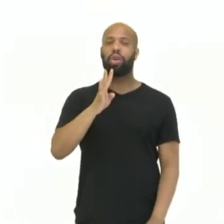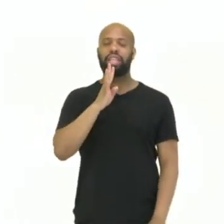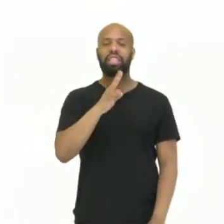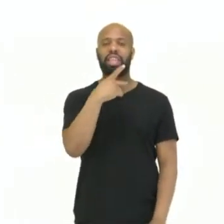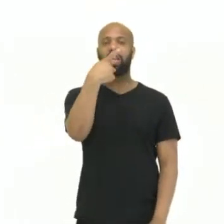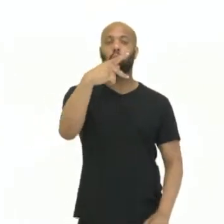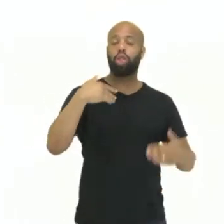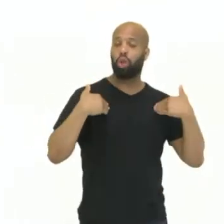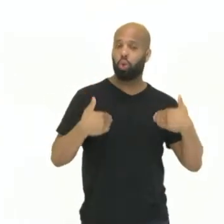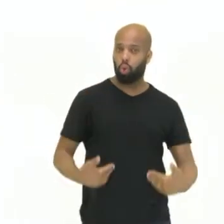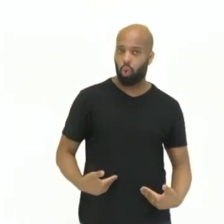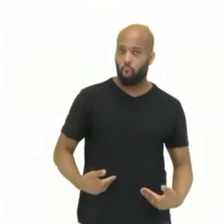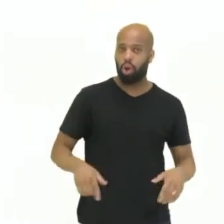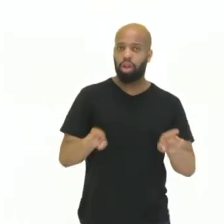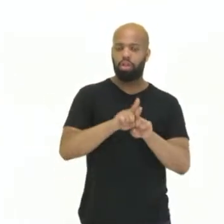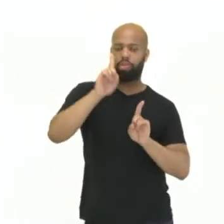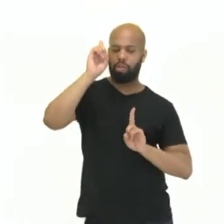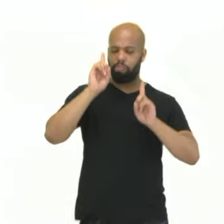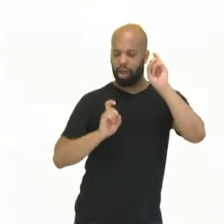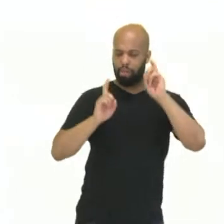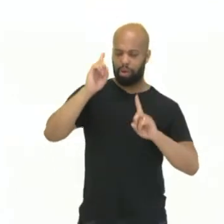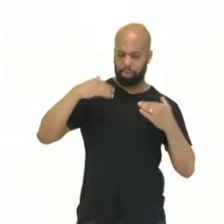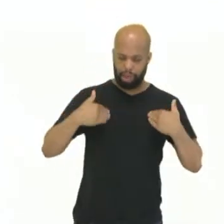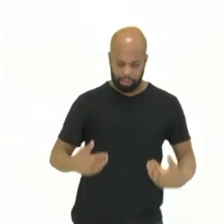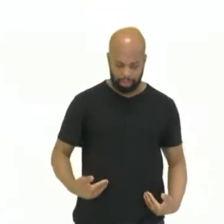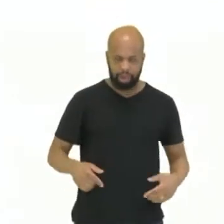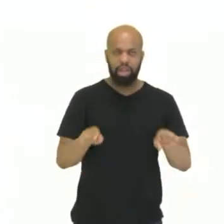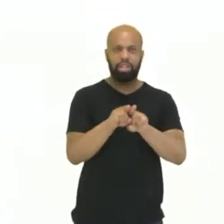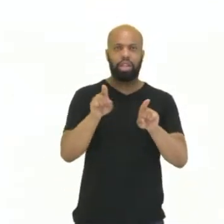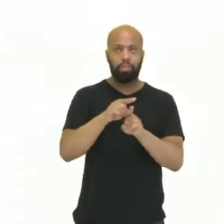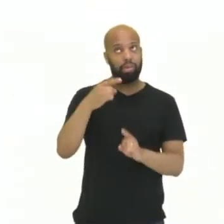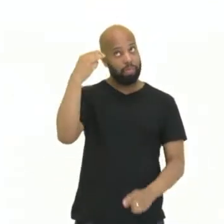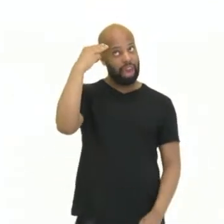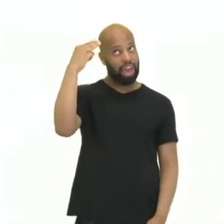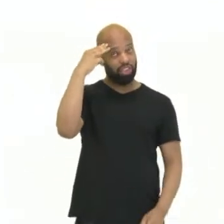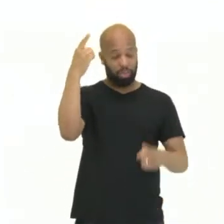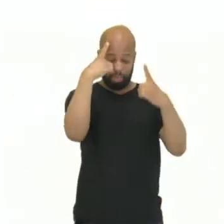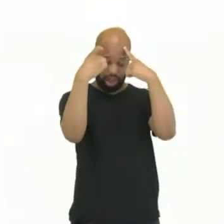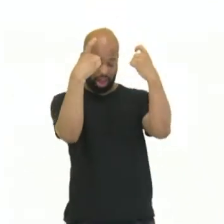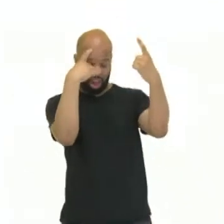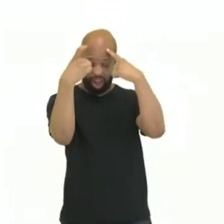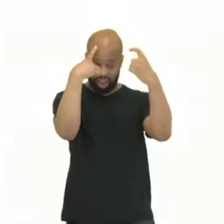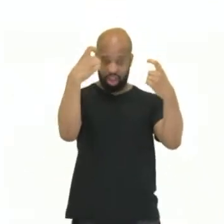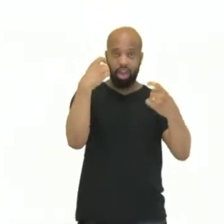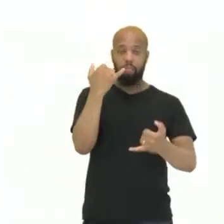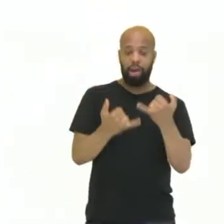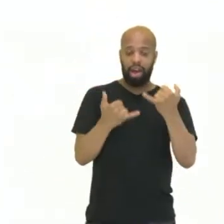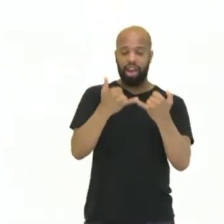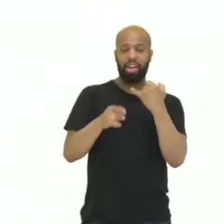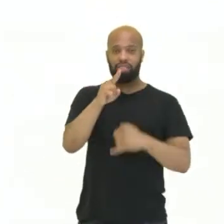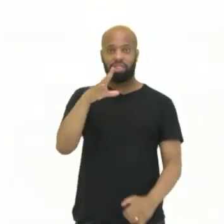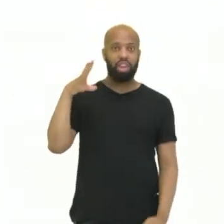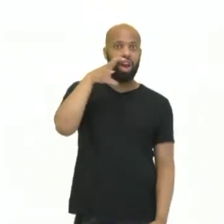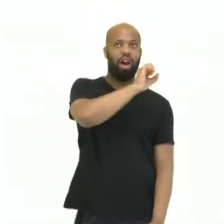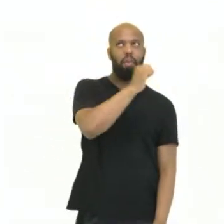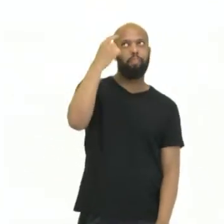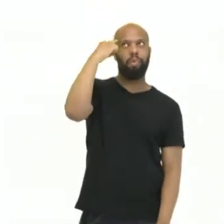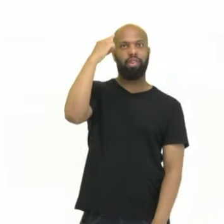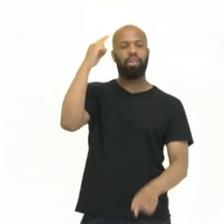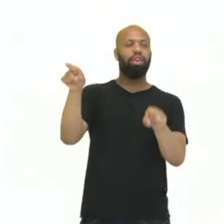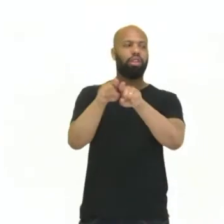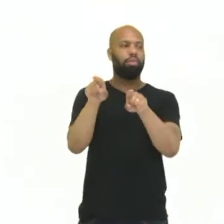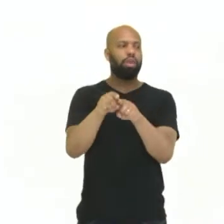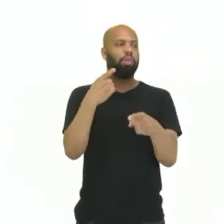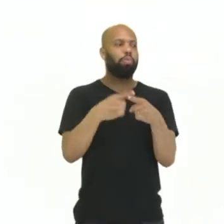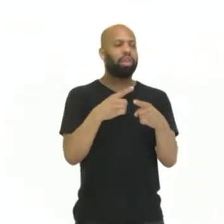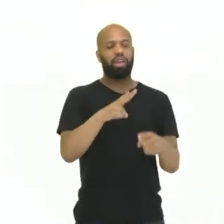sua expressividade do seu corpo, da sua mente criativa, né? Faz com que você fique mais rápido, ágil para pensar, de repente